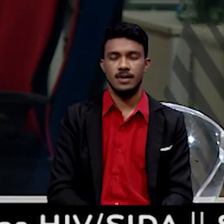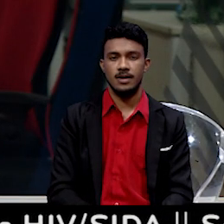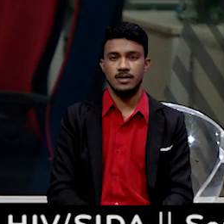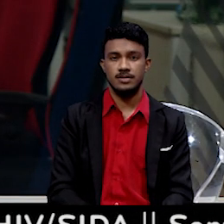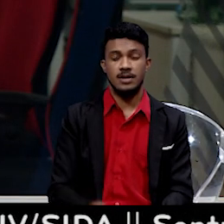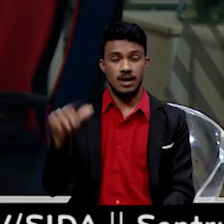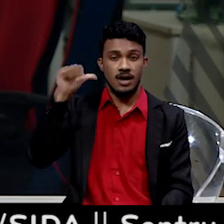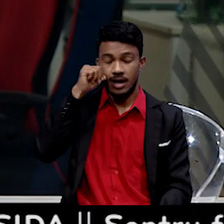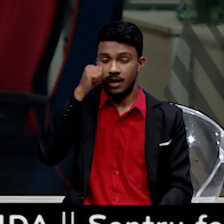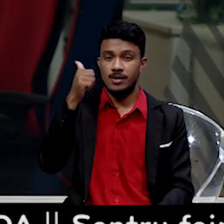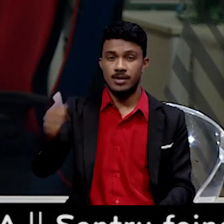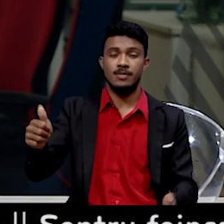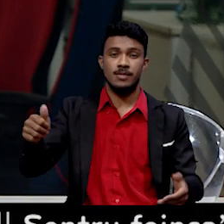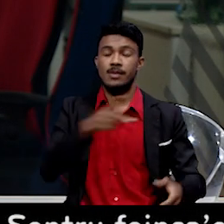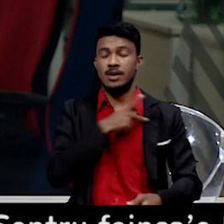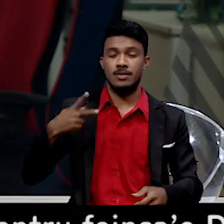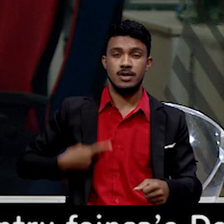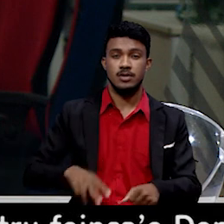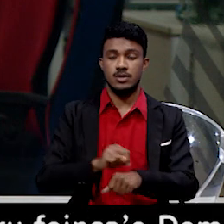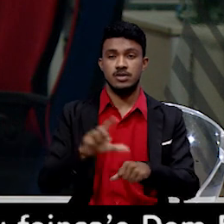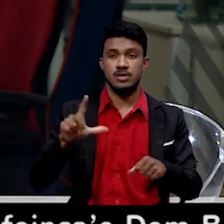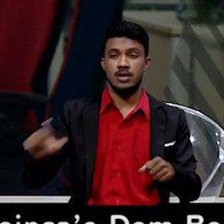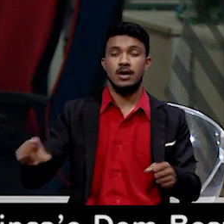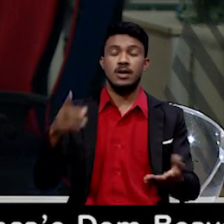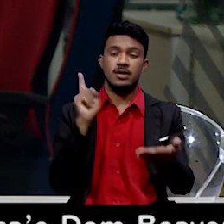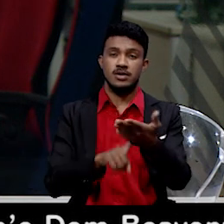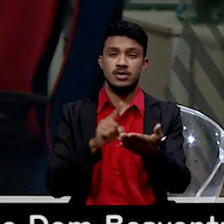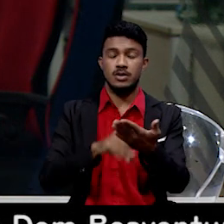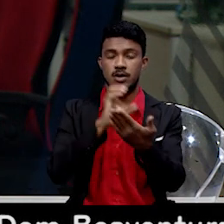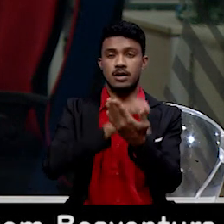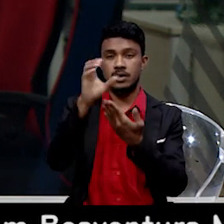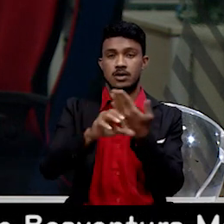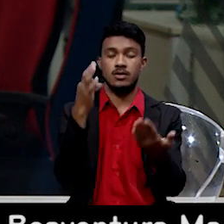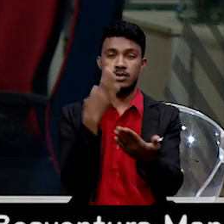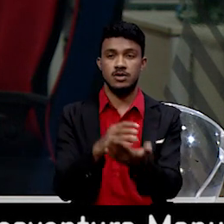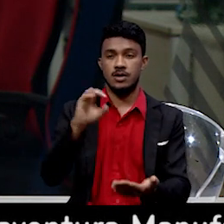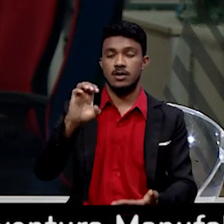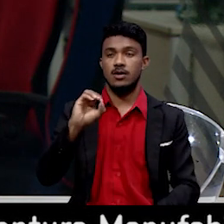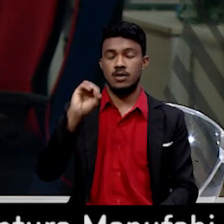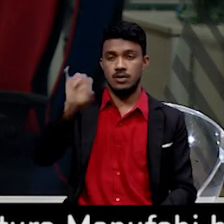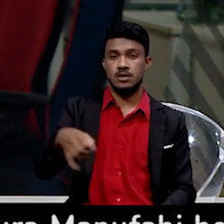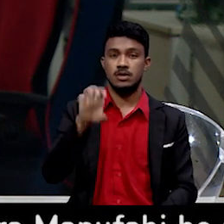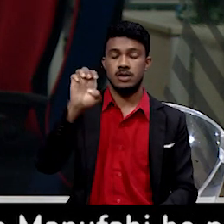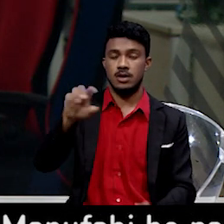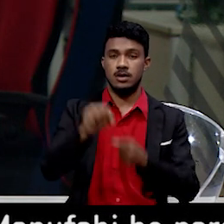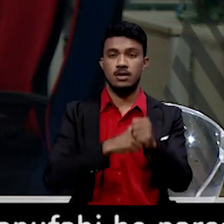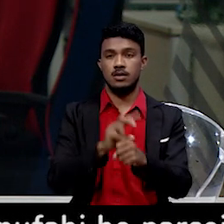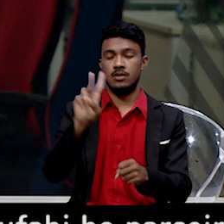Aban Parlamento Nacional diskute kalendariu orçamentu geral estadu tinan rihungrua ruanulu resingrua.